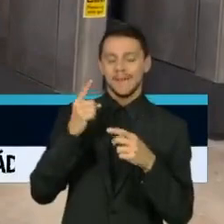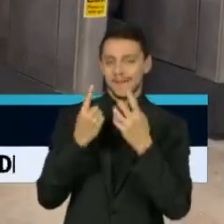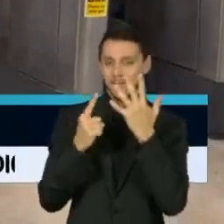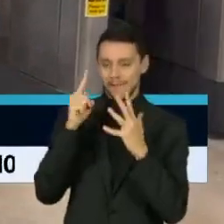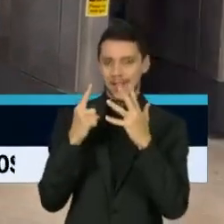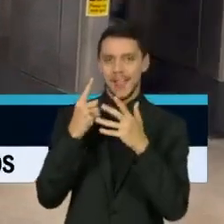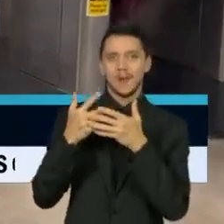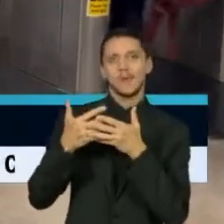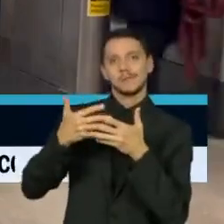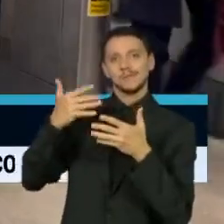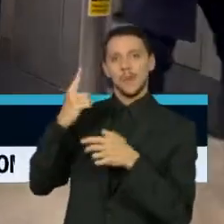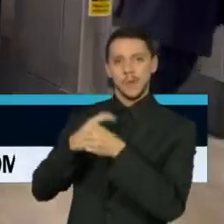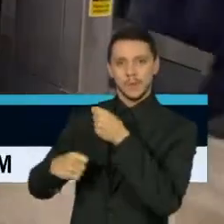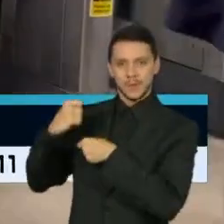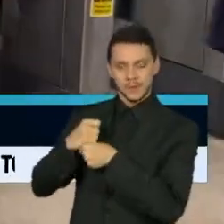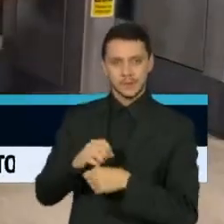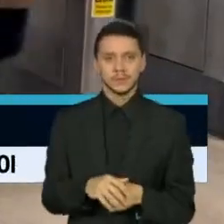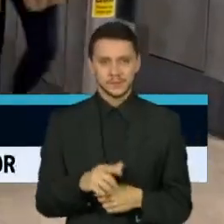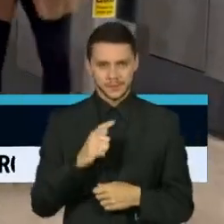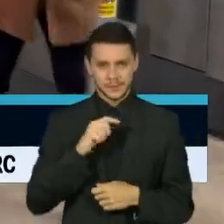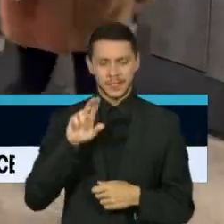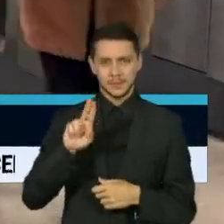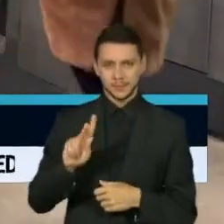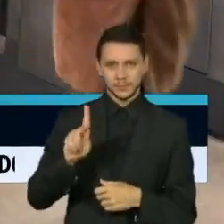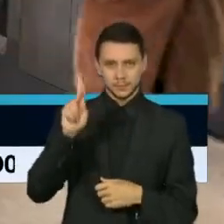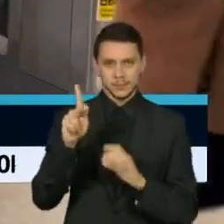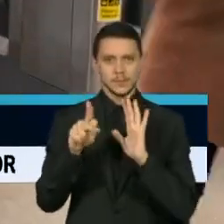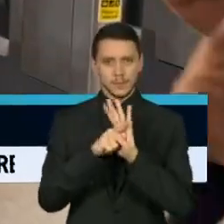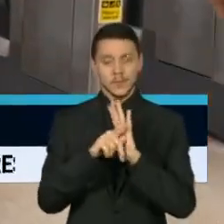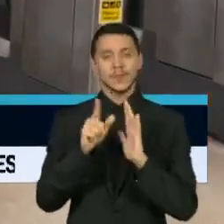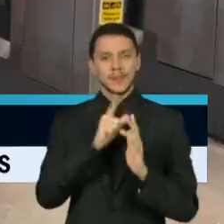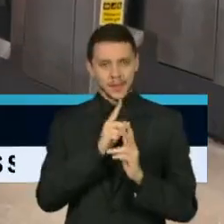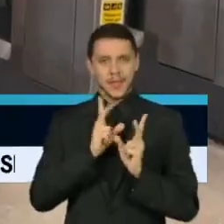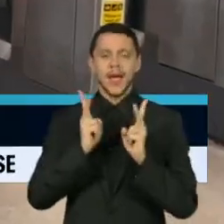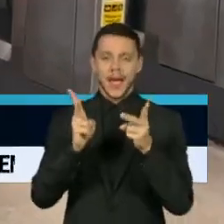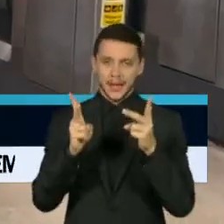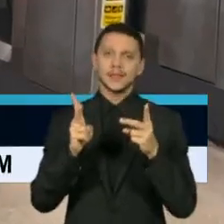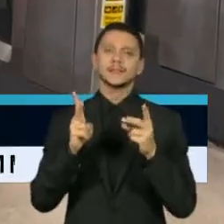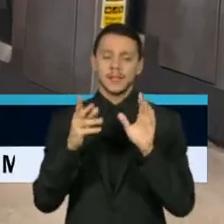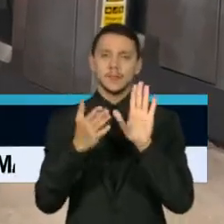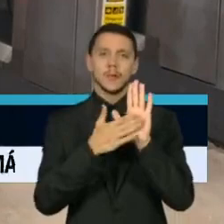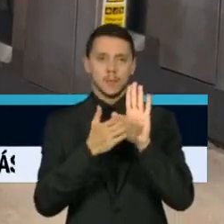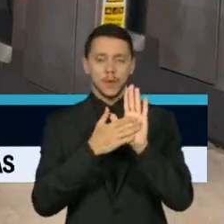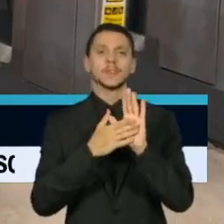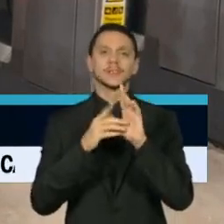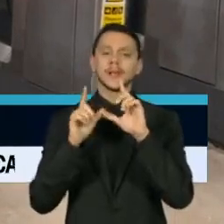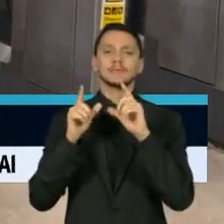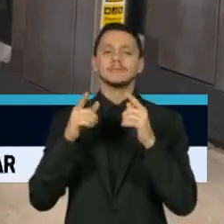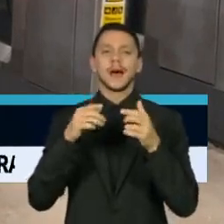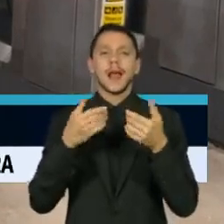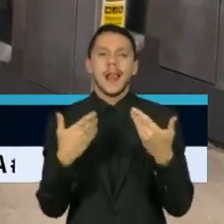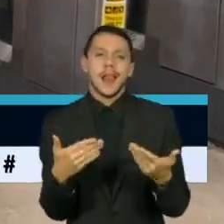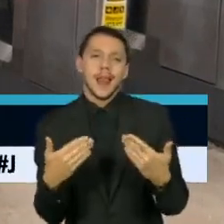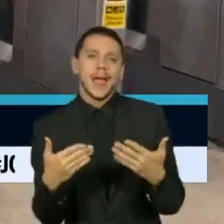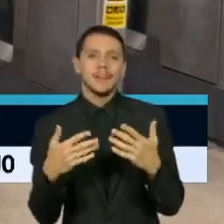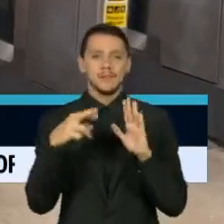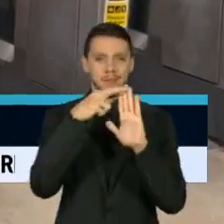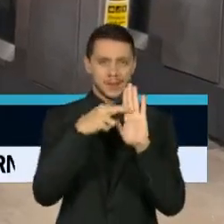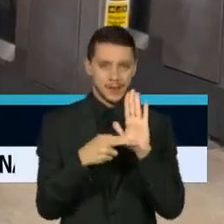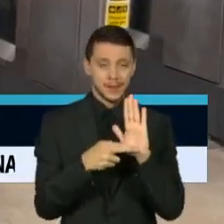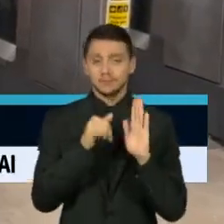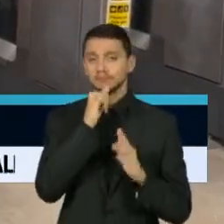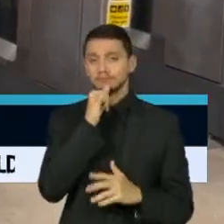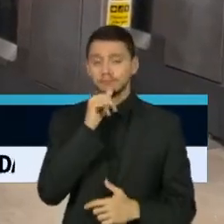infecção ainda alta, o governo britânico segue com o plano de relaxamento. A partir desta quinta-feira, por exemplo, não será